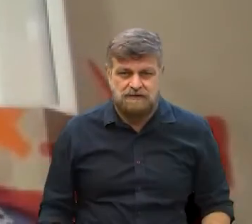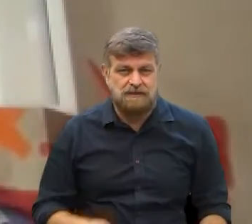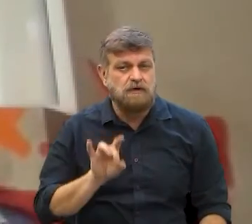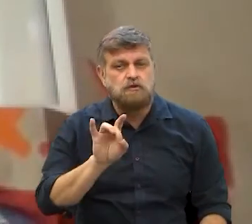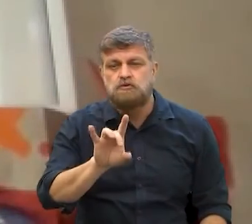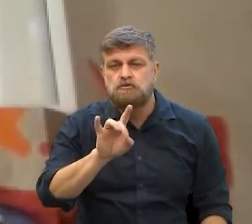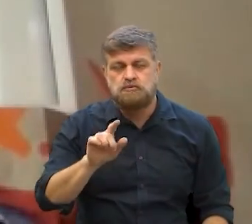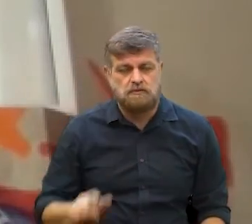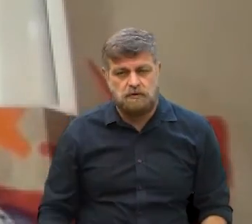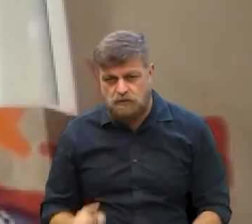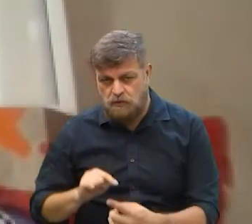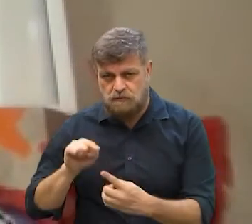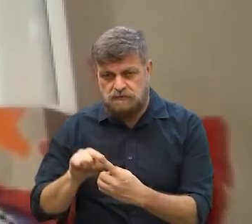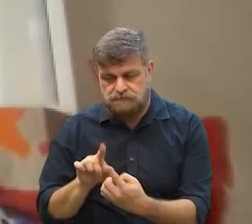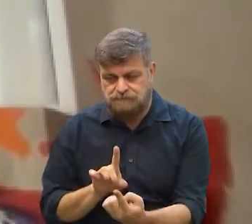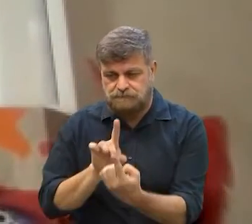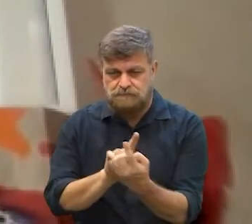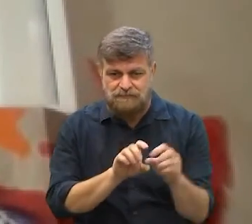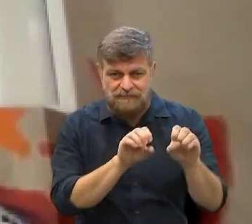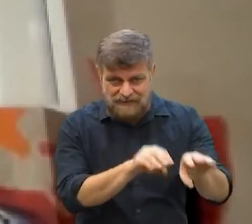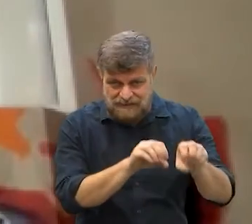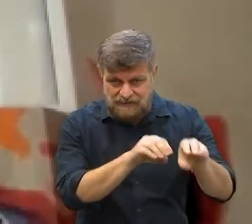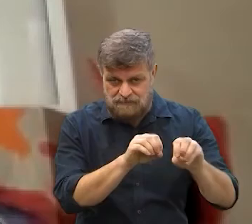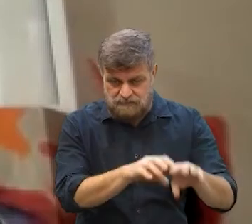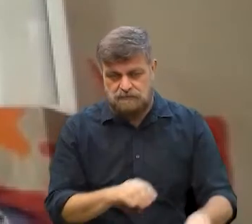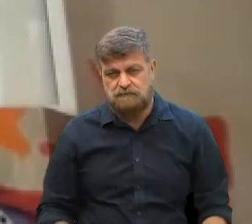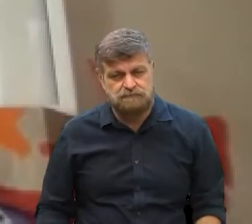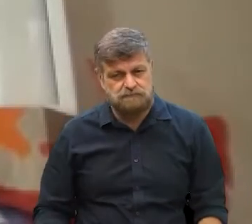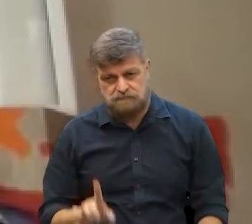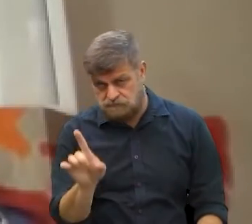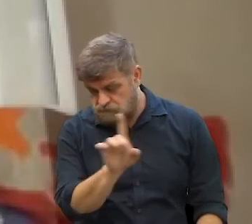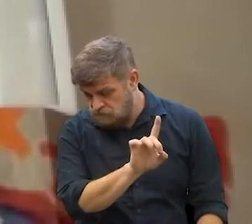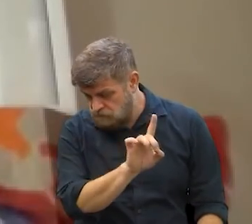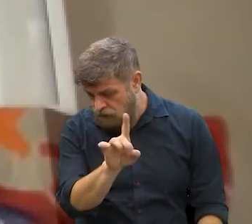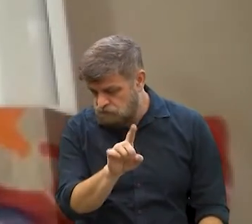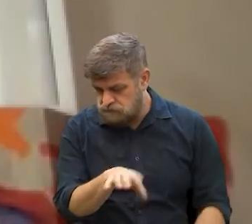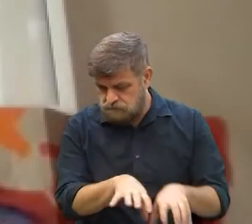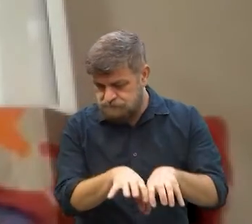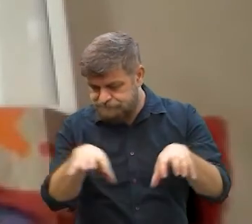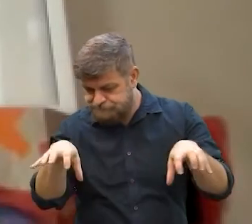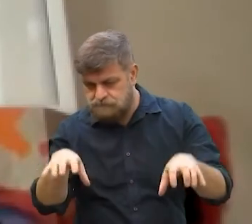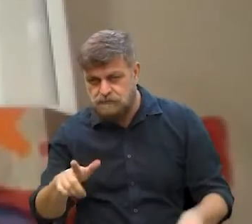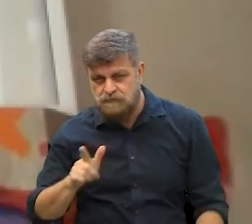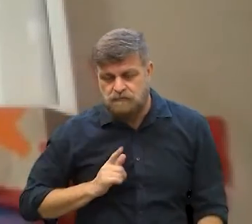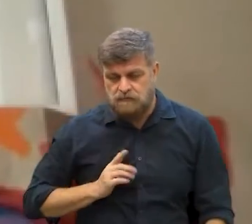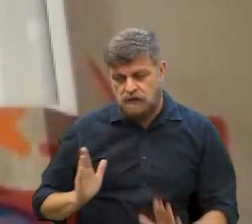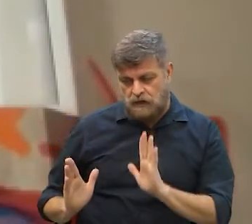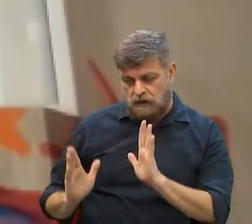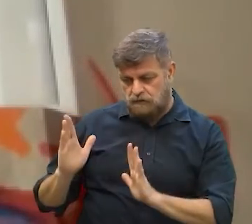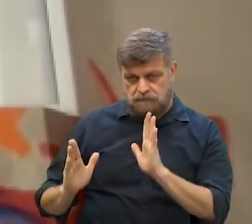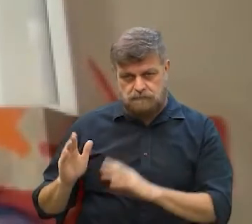apenas para atendimento educacional especializado. Enfim, nesses tempos